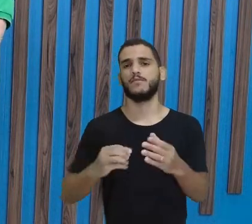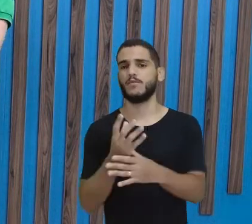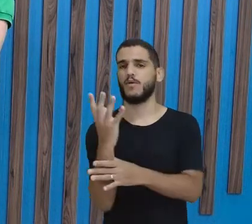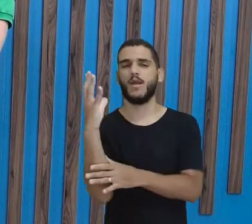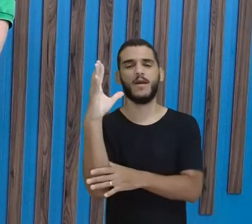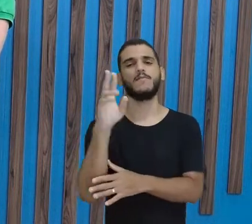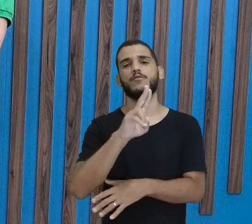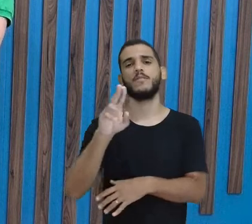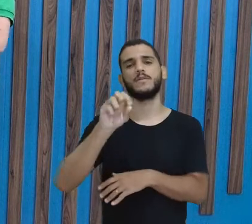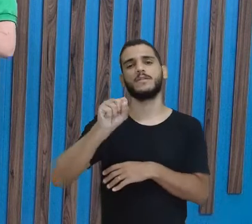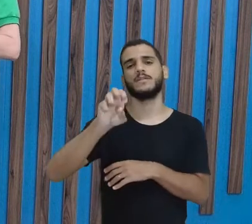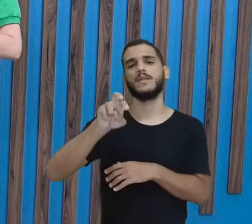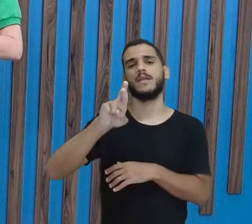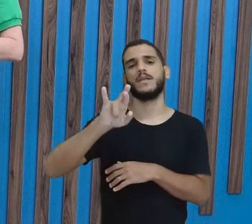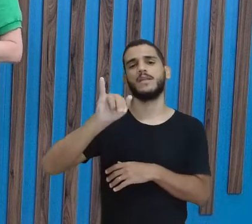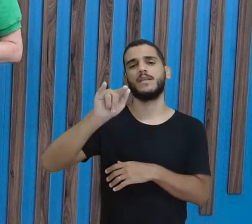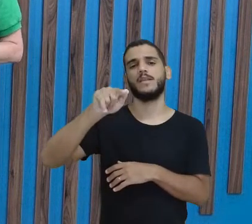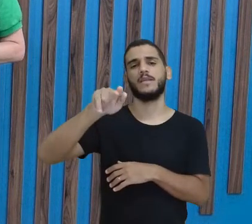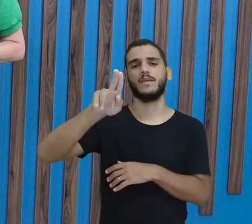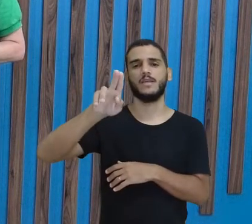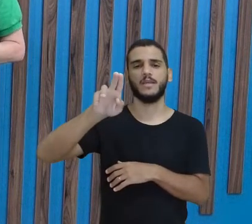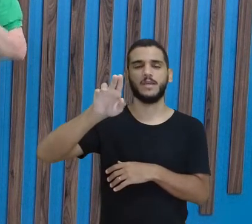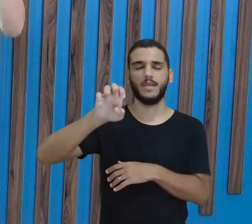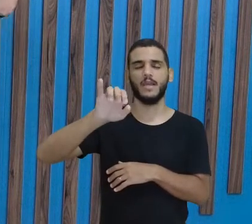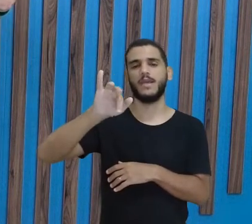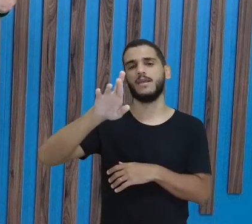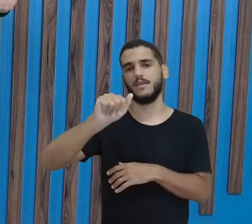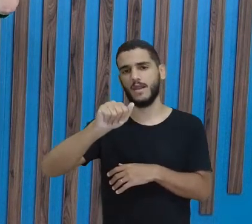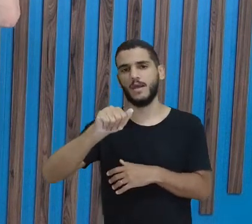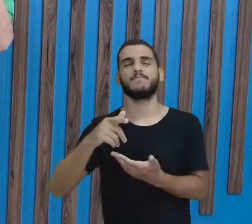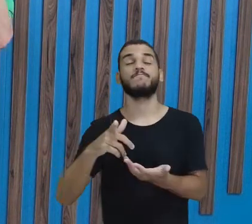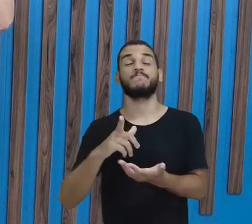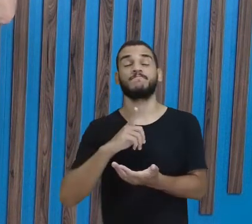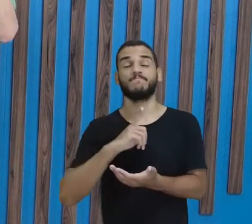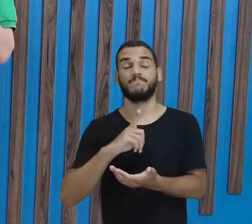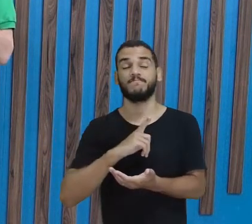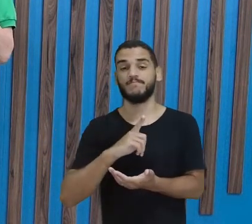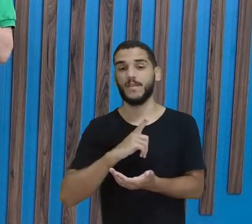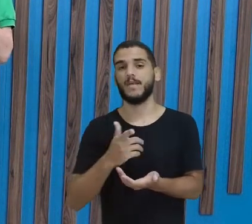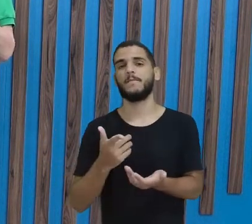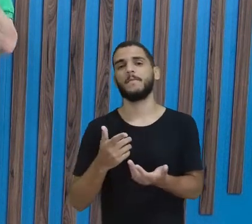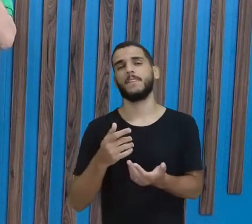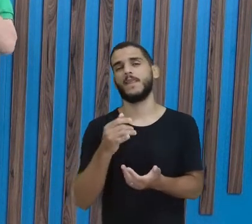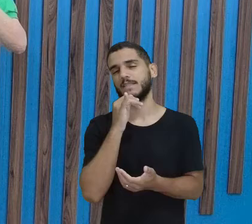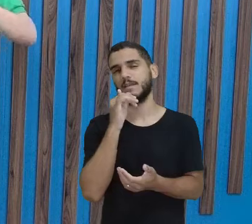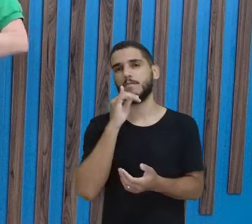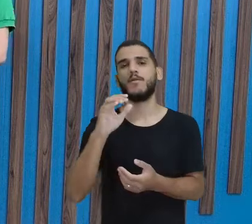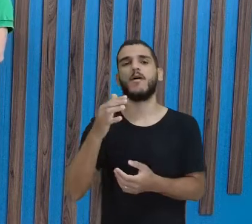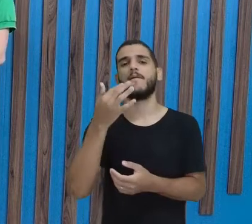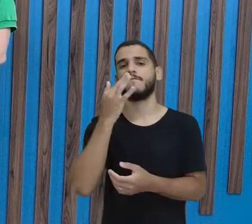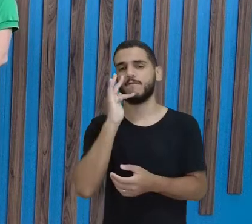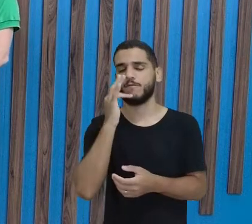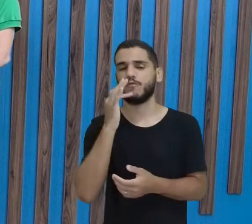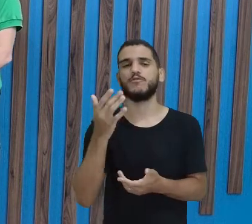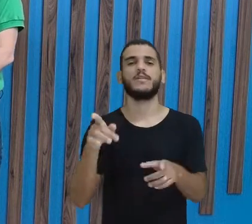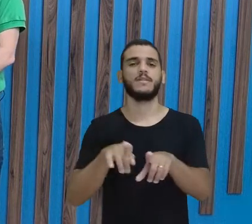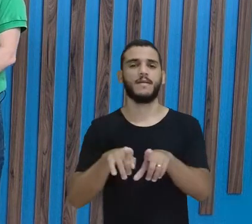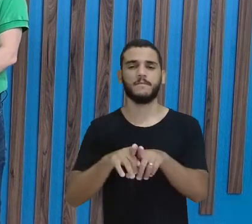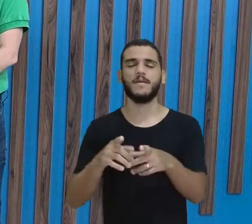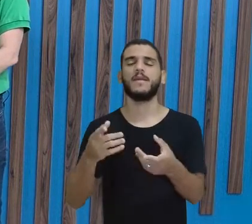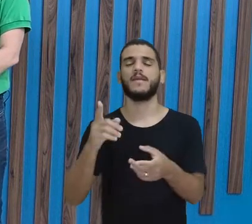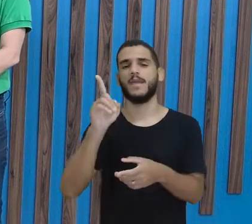que é a pecuária, e eu não coloquei o extrativismo, mas aí é como eu falei, por exemplo, a borracha, ela é retirada de